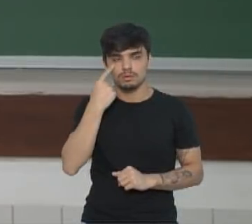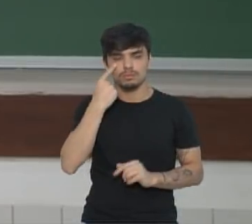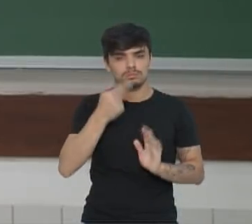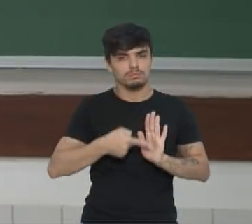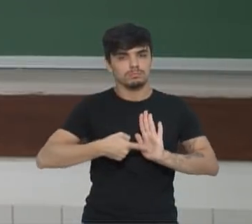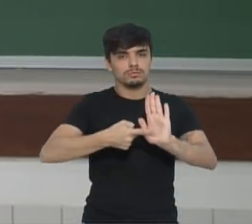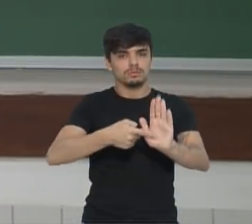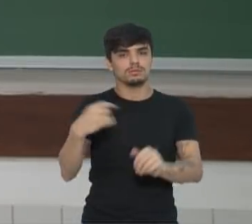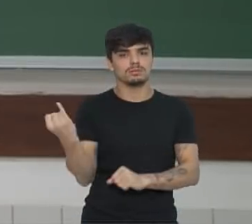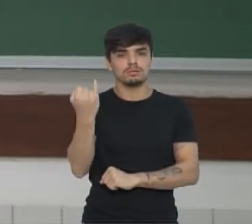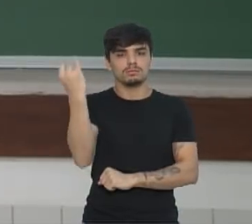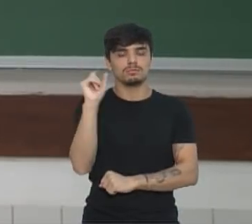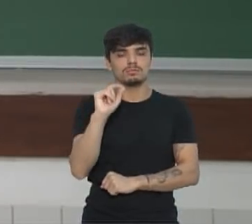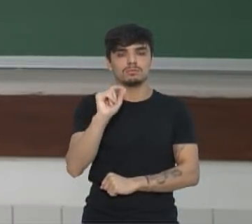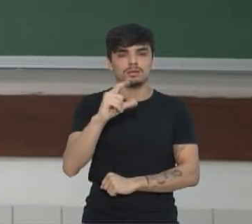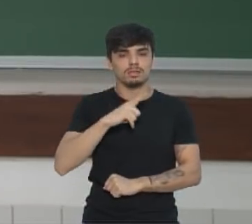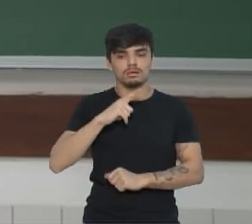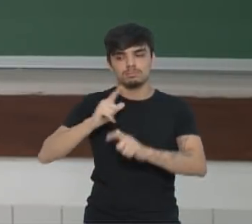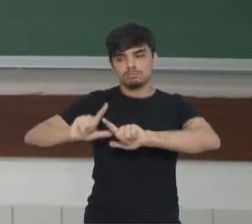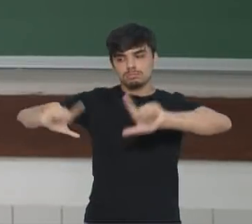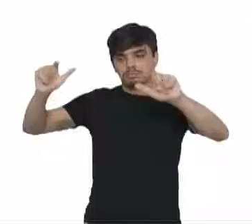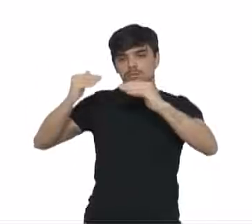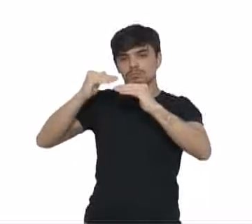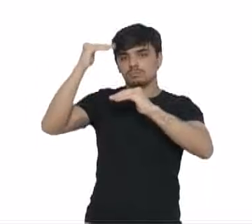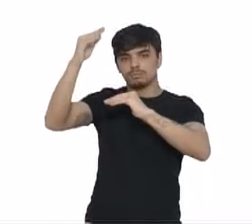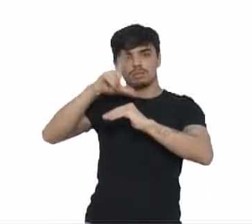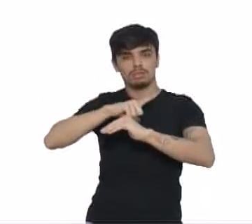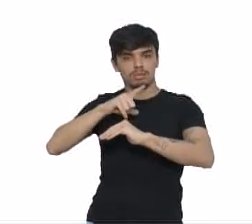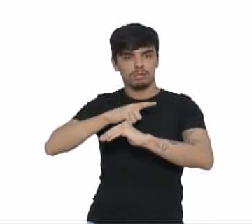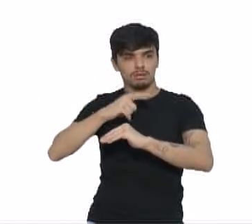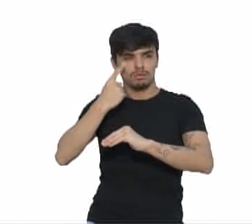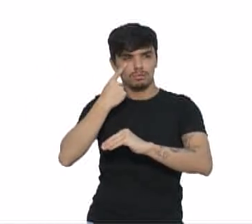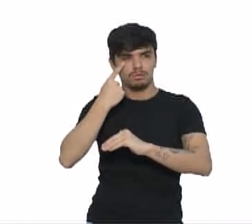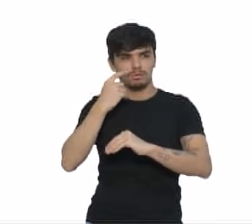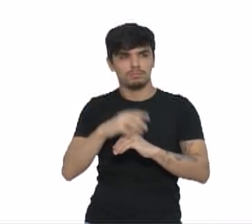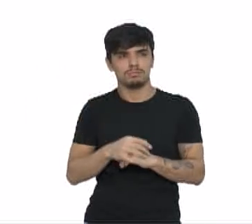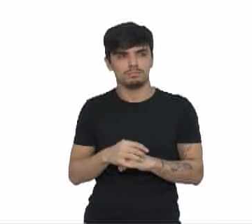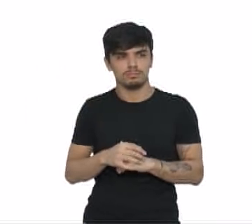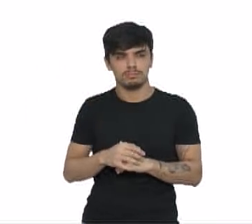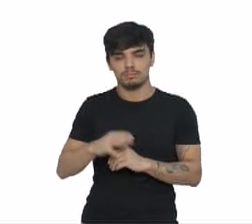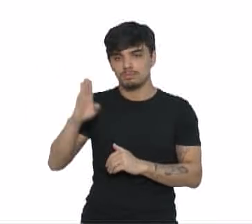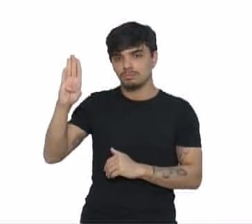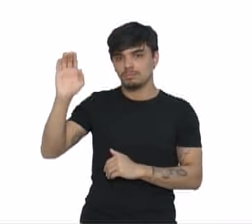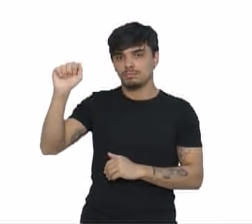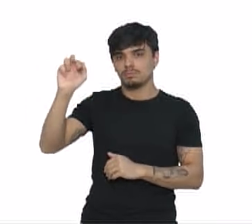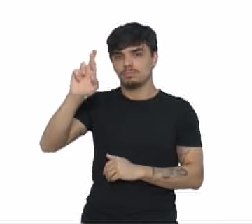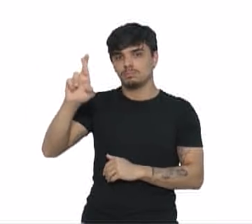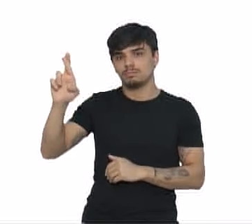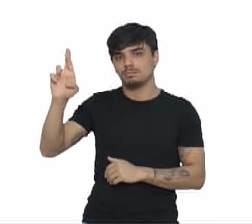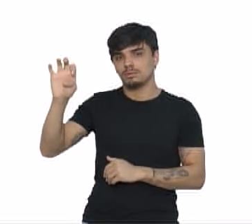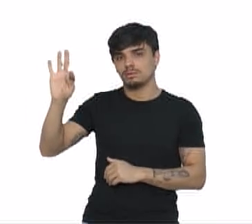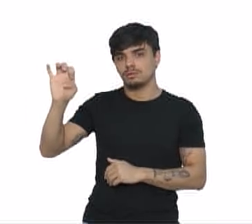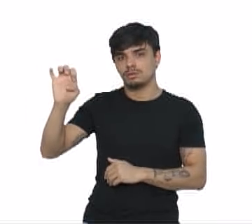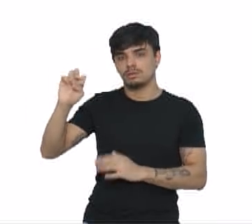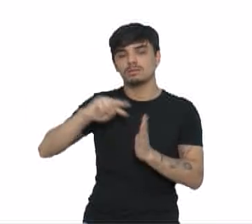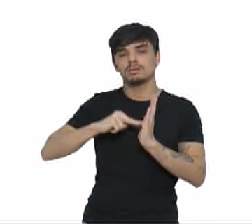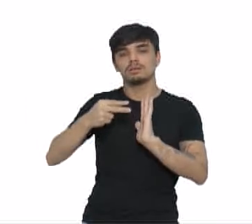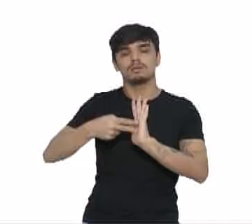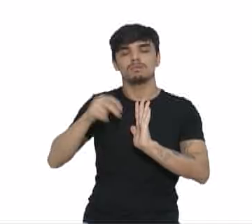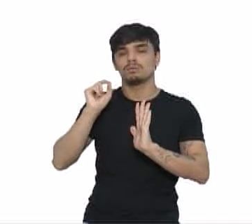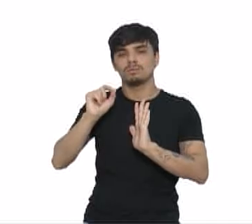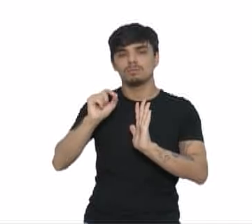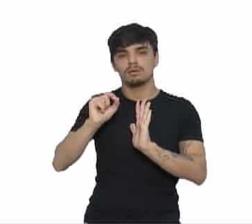grande quadro em que você tem em cima uma espécie de uma touca, chamado barrete, vermelha, que simbolizava